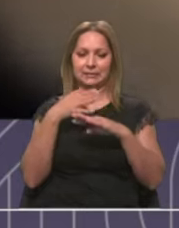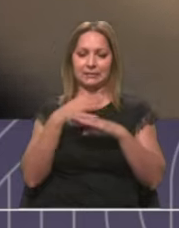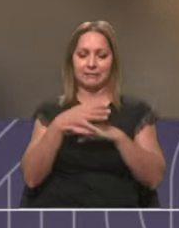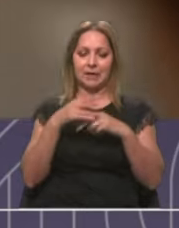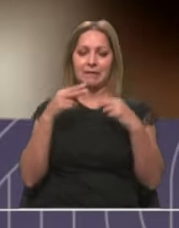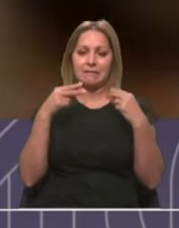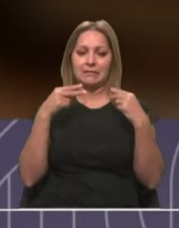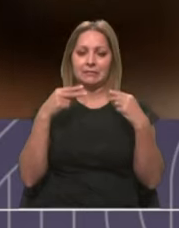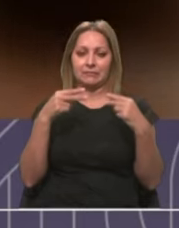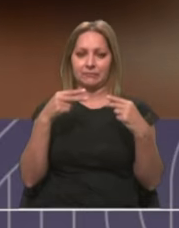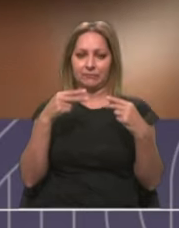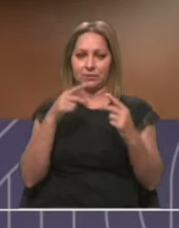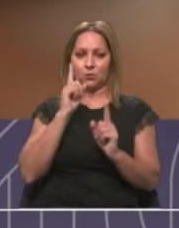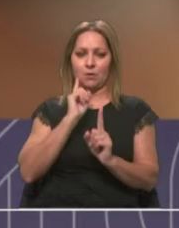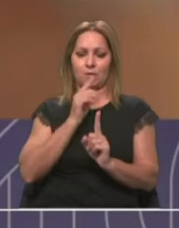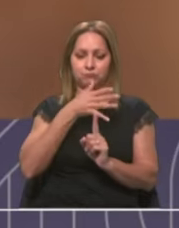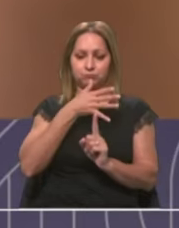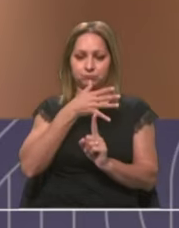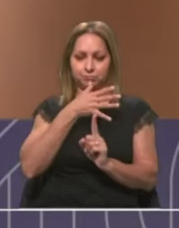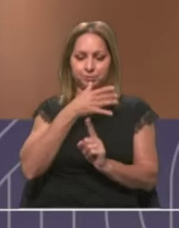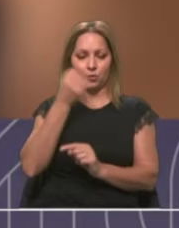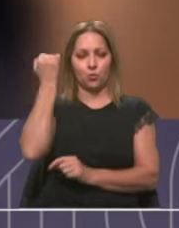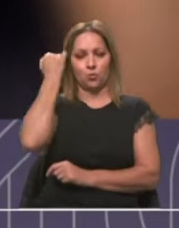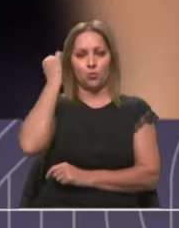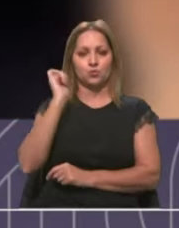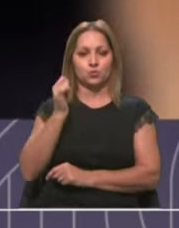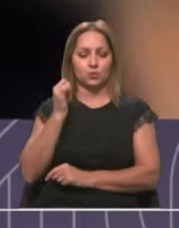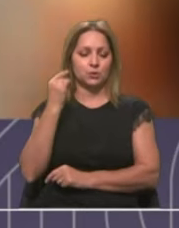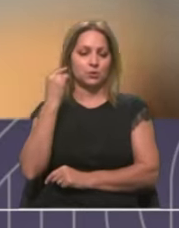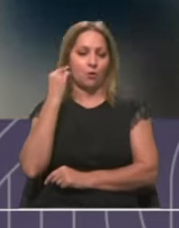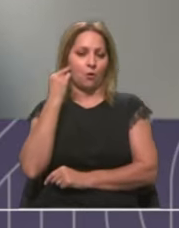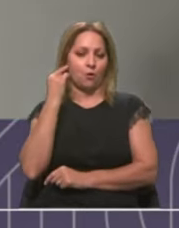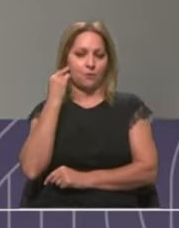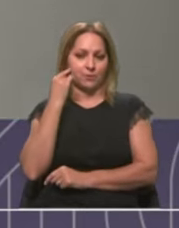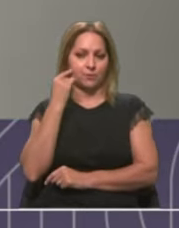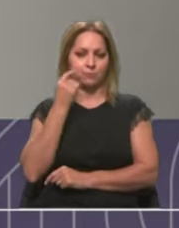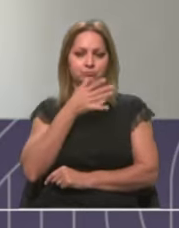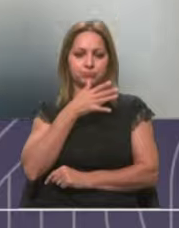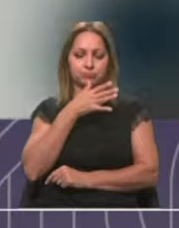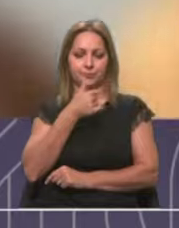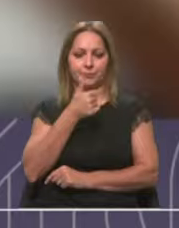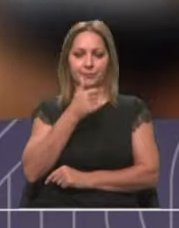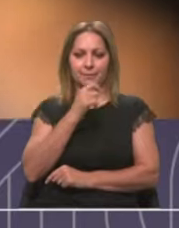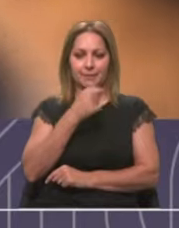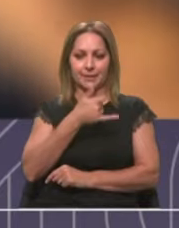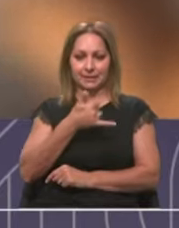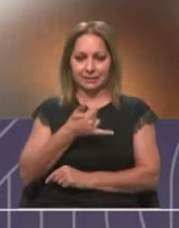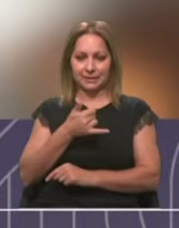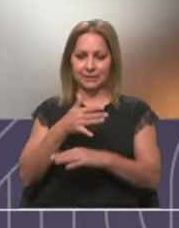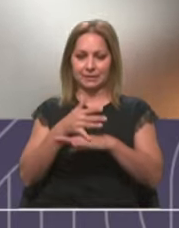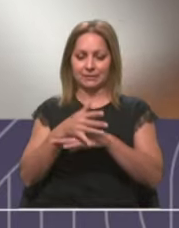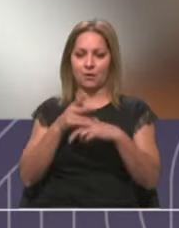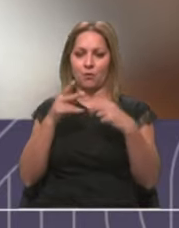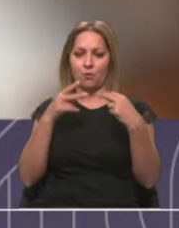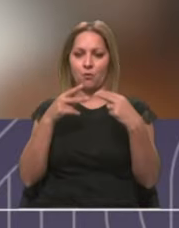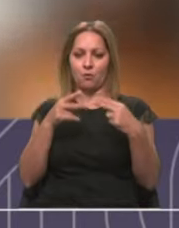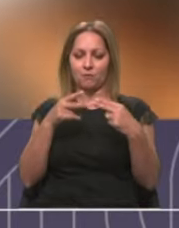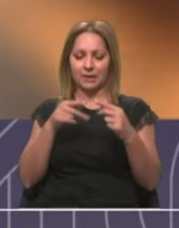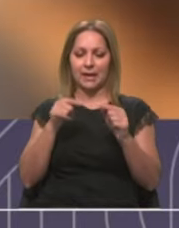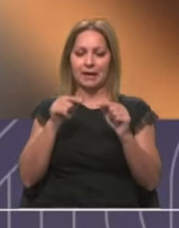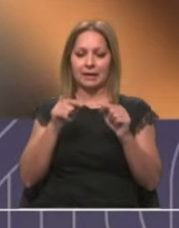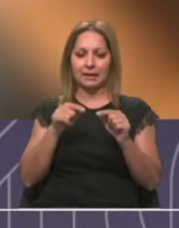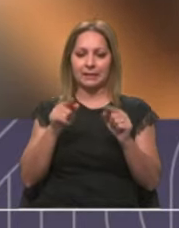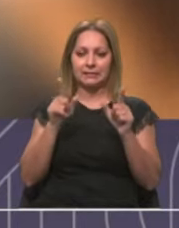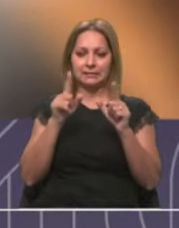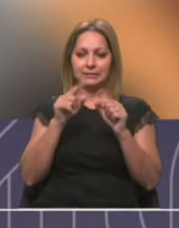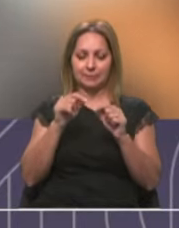que o depoimento foi feito. O juiz ouviu o testemunho de Betty Grafstein por videoconferência e, ao que parece, terão sido também